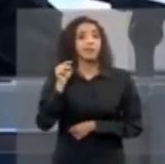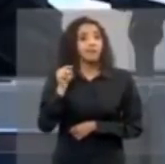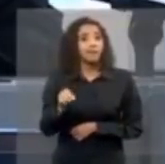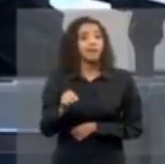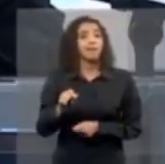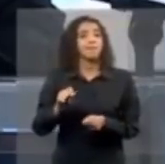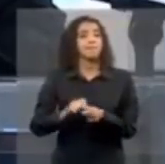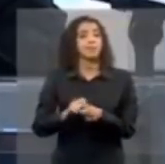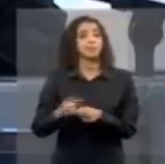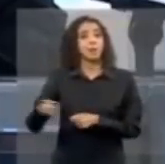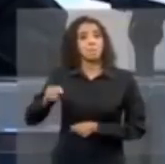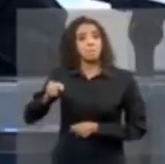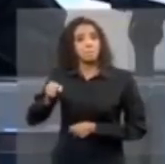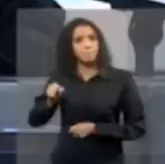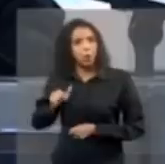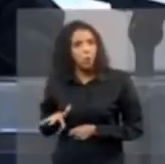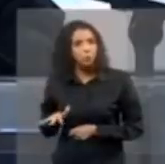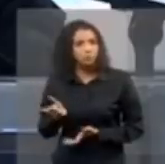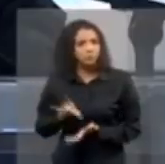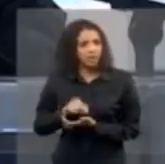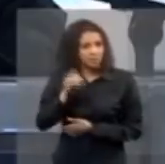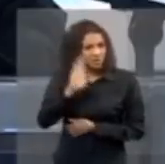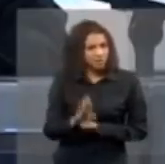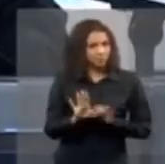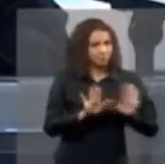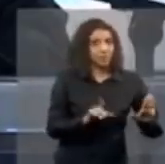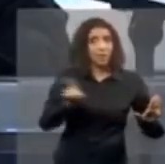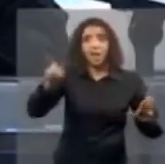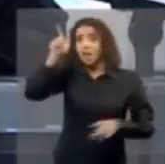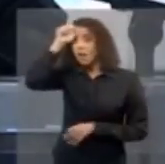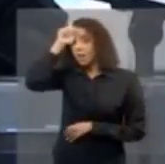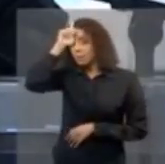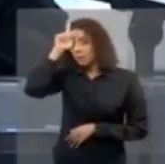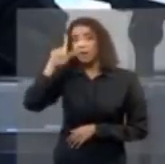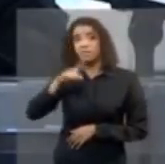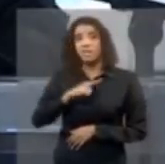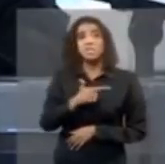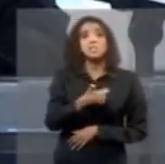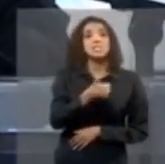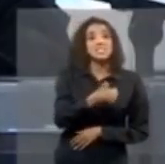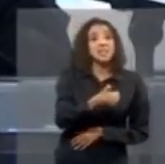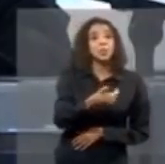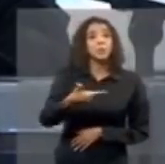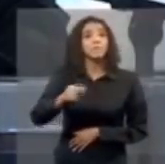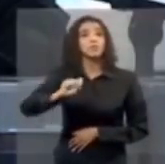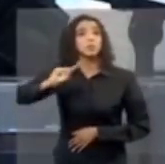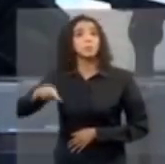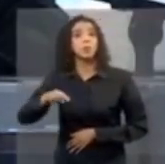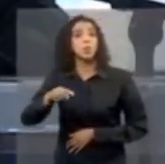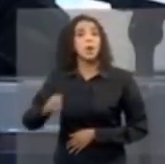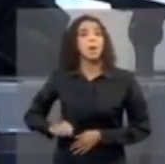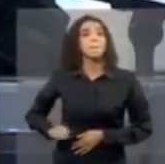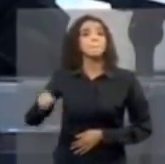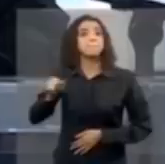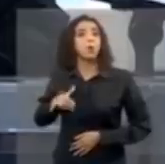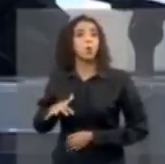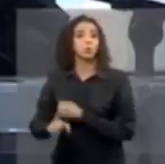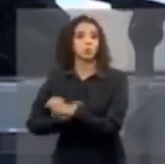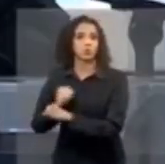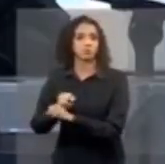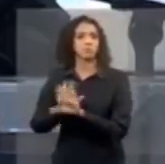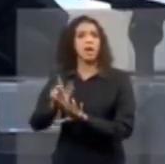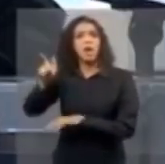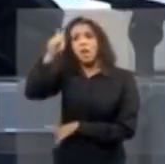menos abortos do que no Brasil. Mas na Alemanha, se praticam 120 mil abortos por ano. A Alemanha